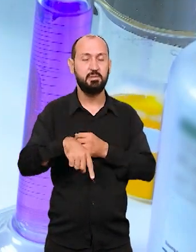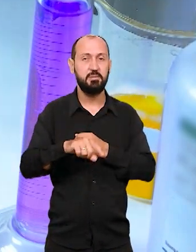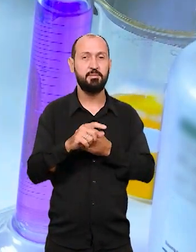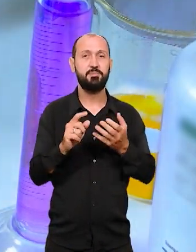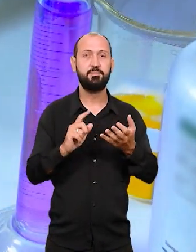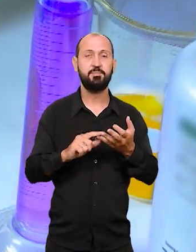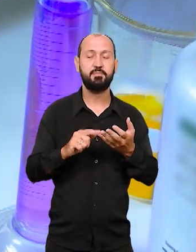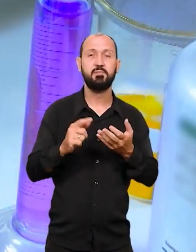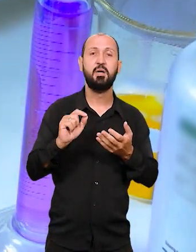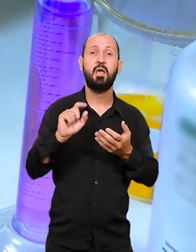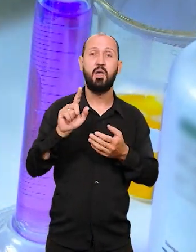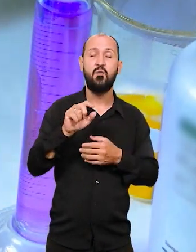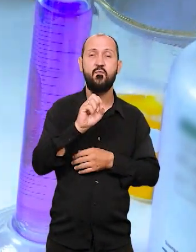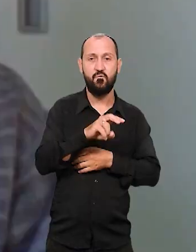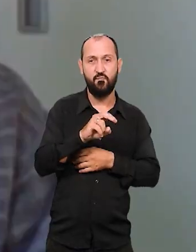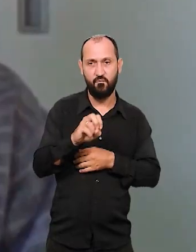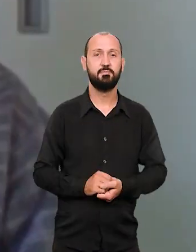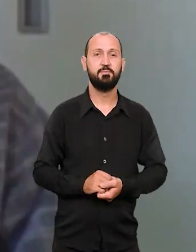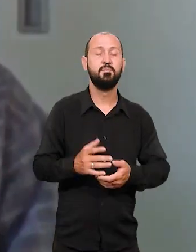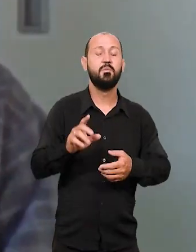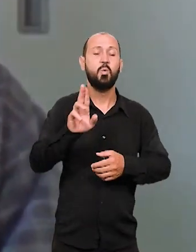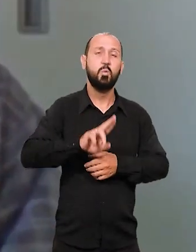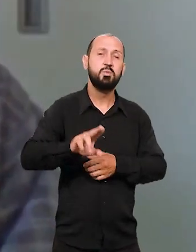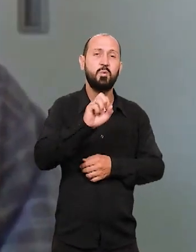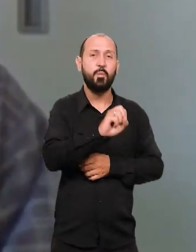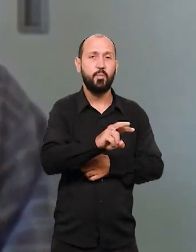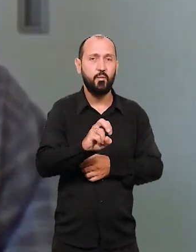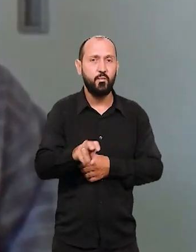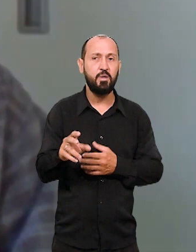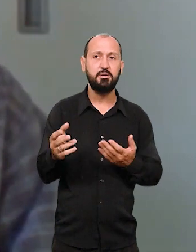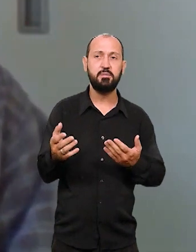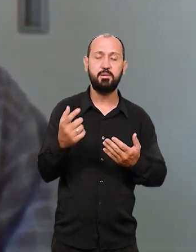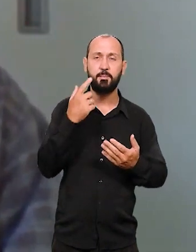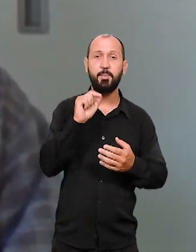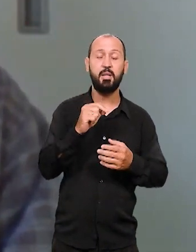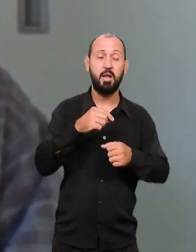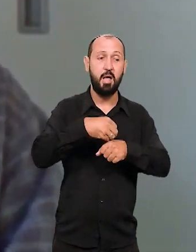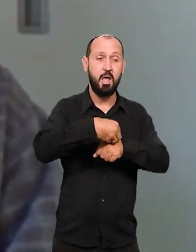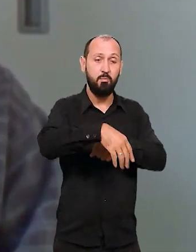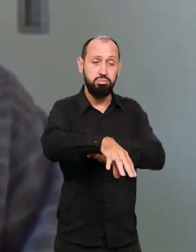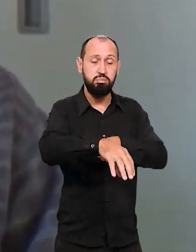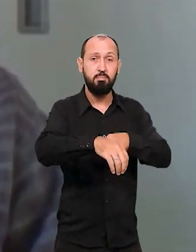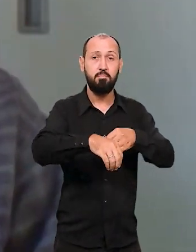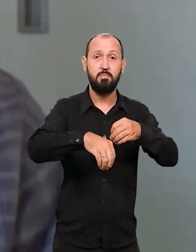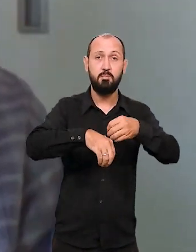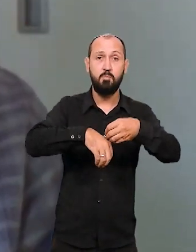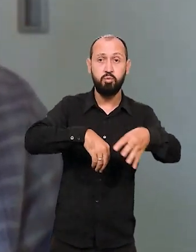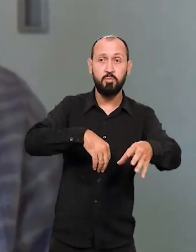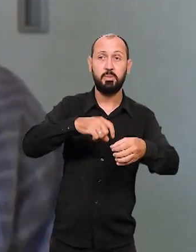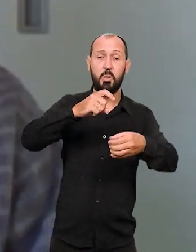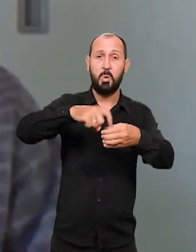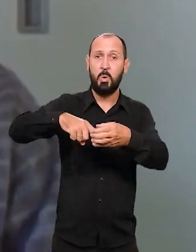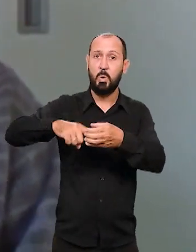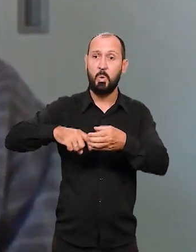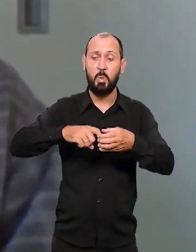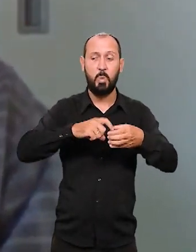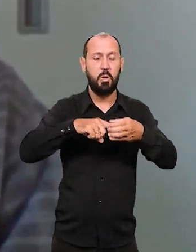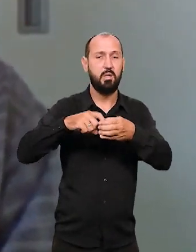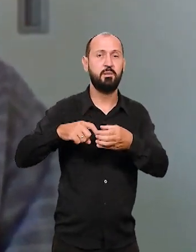que se tratava de um vírus, né? Essa doença era causada por um vírus, que ela se